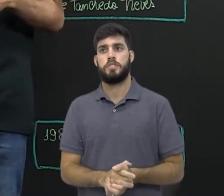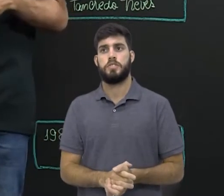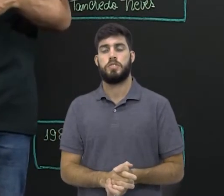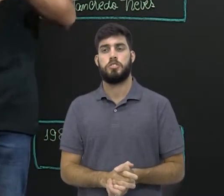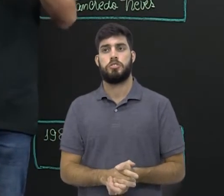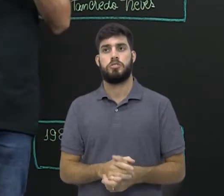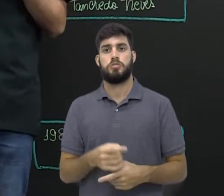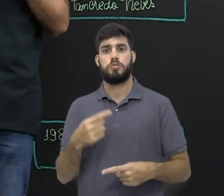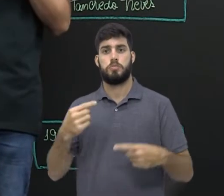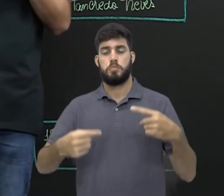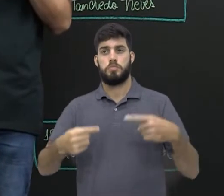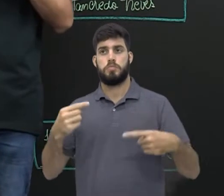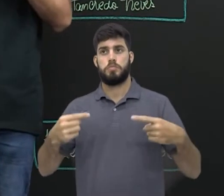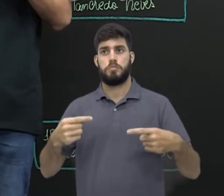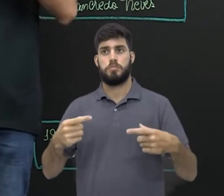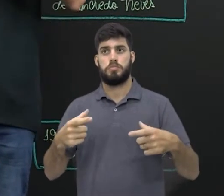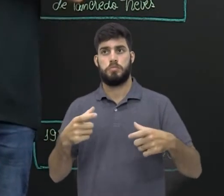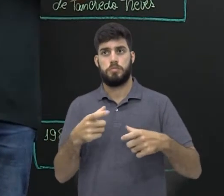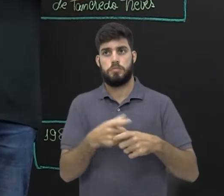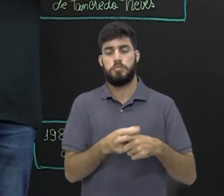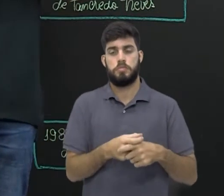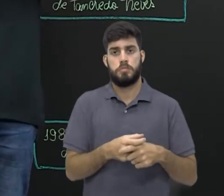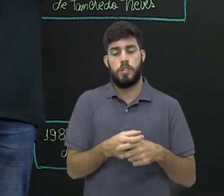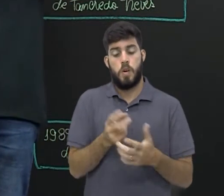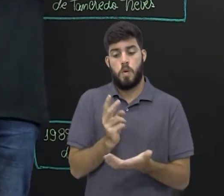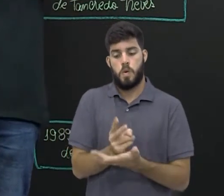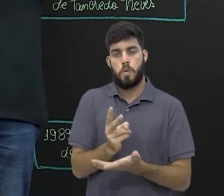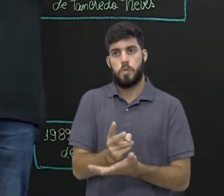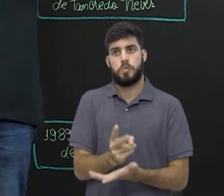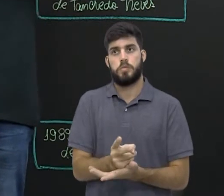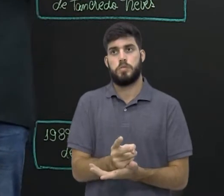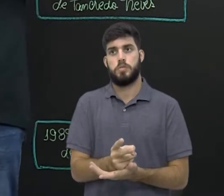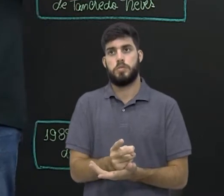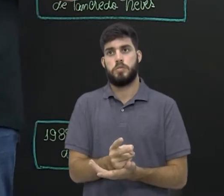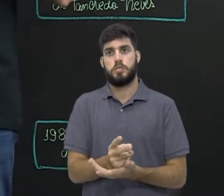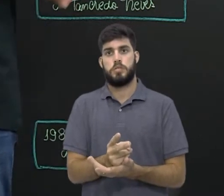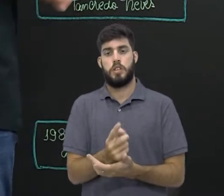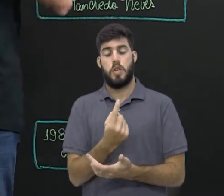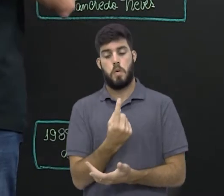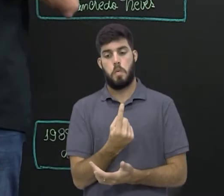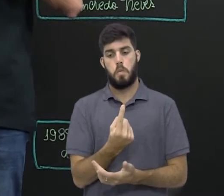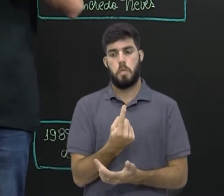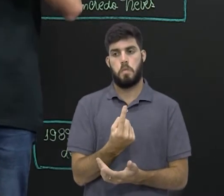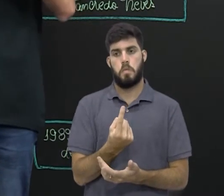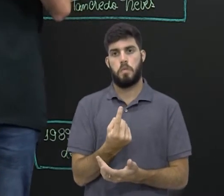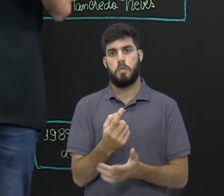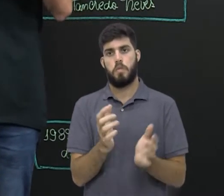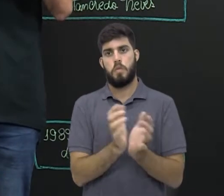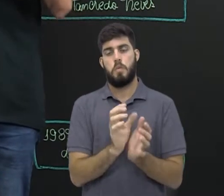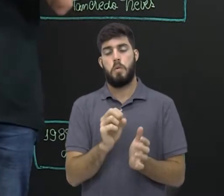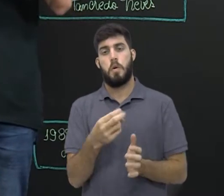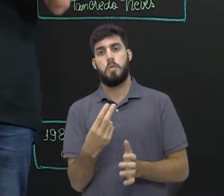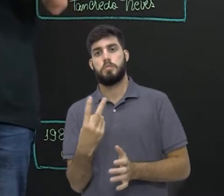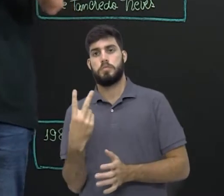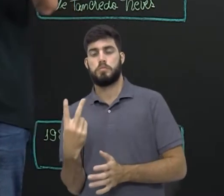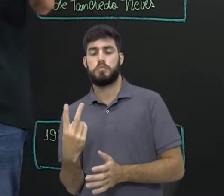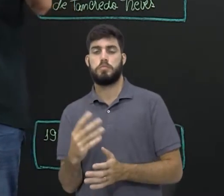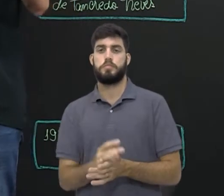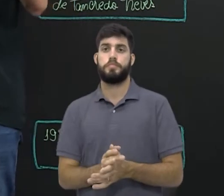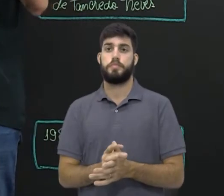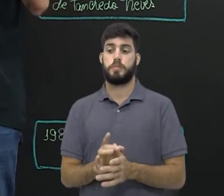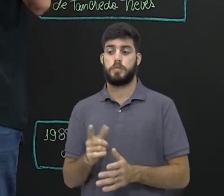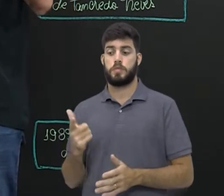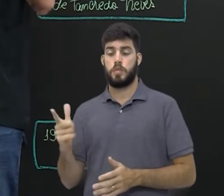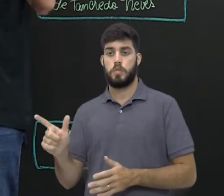Os políticos que eram mais próximos da ditadura continuaram em um partido ou 2, né? E os políticos que eram de